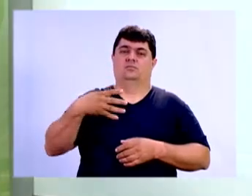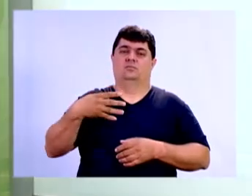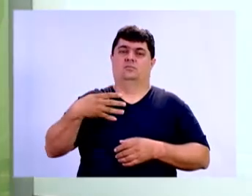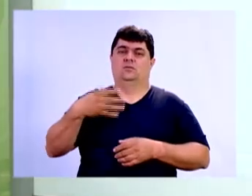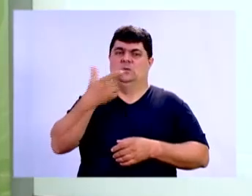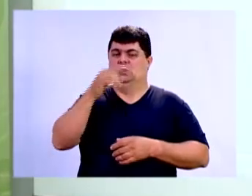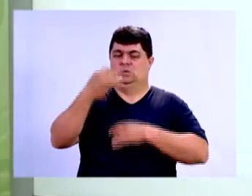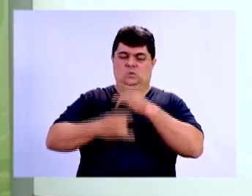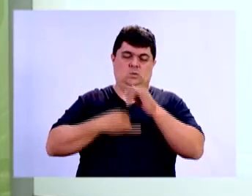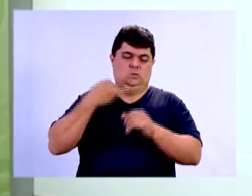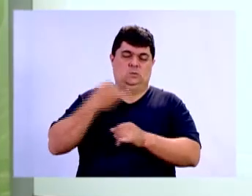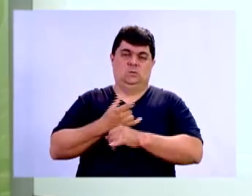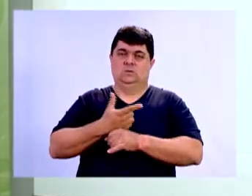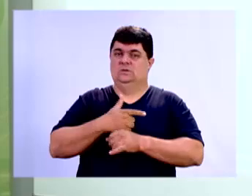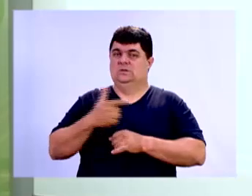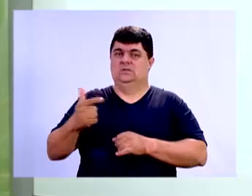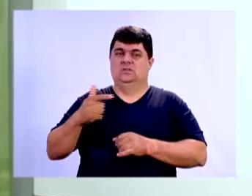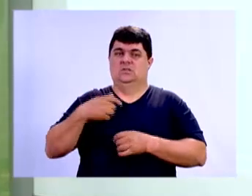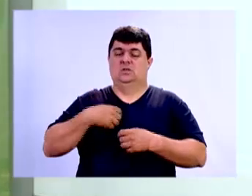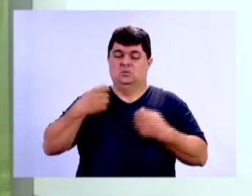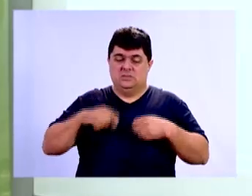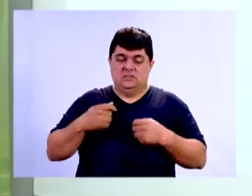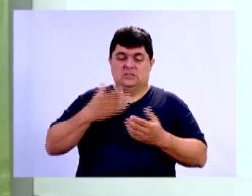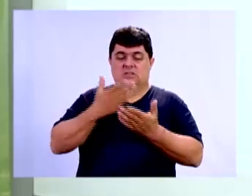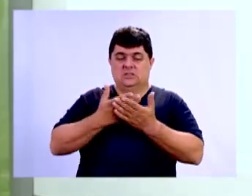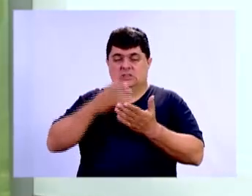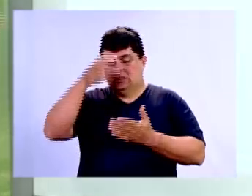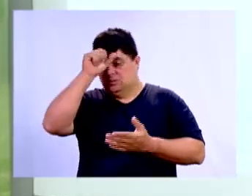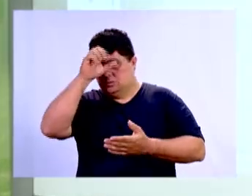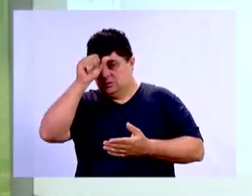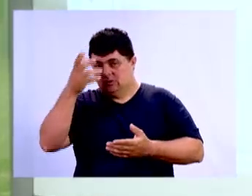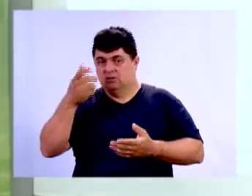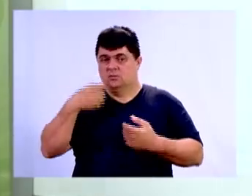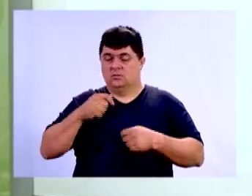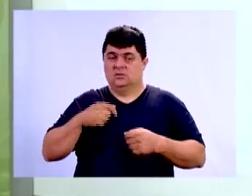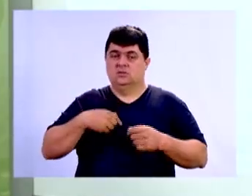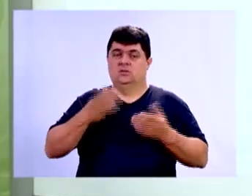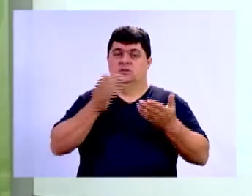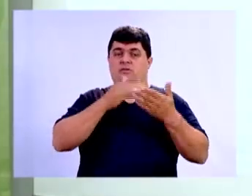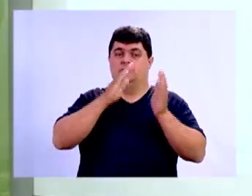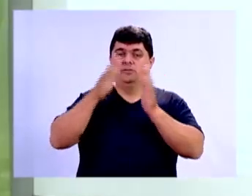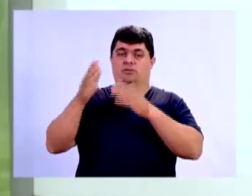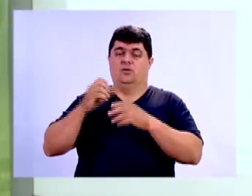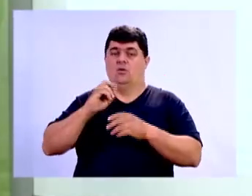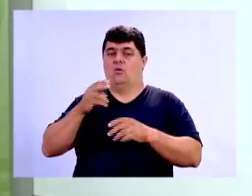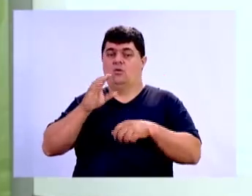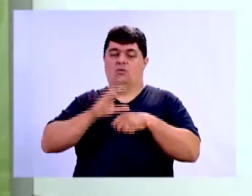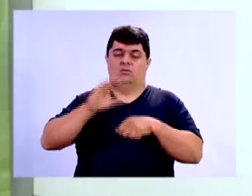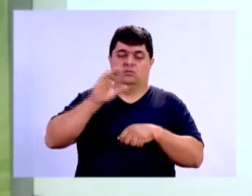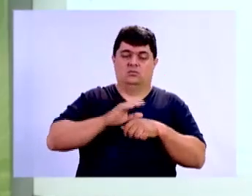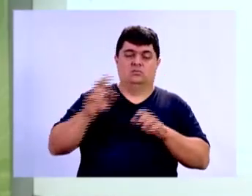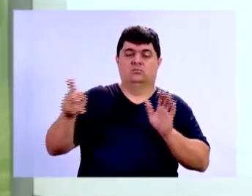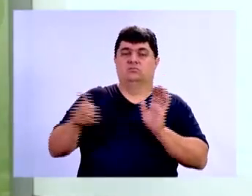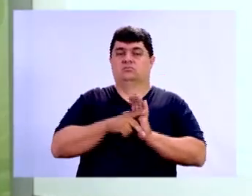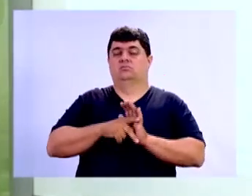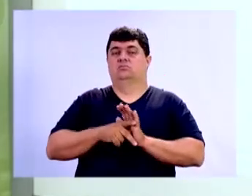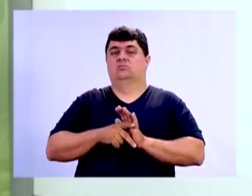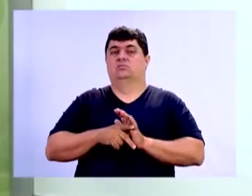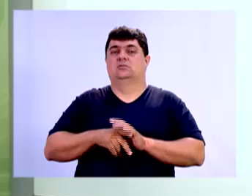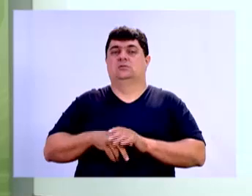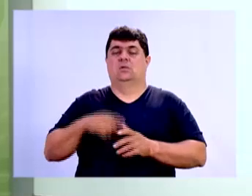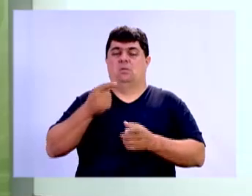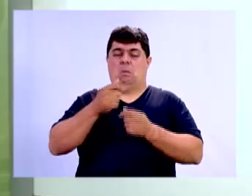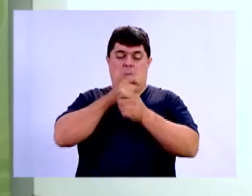não existia internet. Então qualquer coisa que eu precisasse aprender a mais, eu tinha que ir para uma biblioteca ou então fazer um curso especializado. E gastava